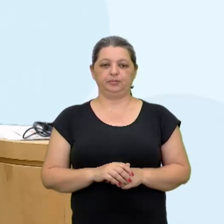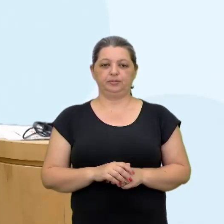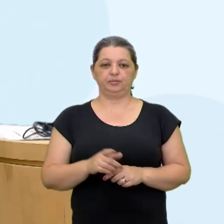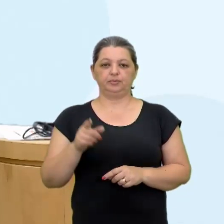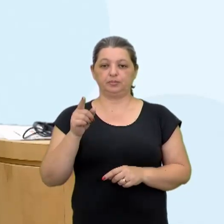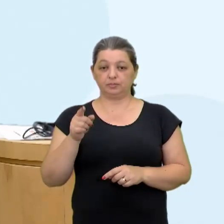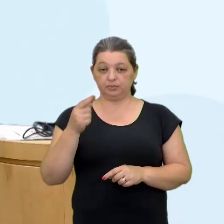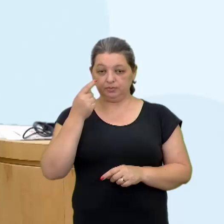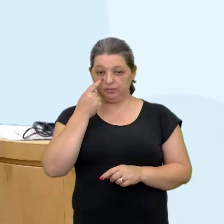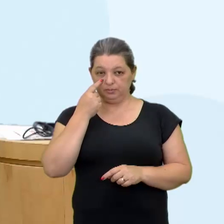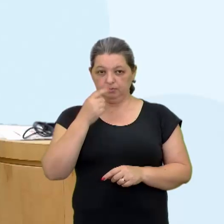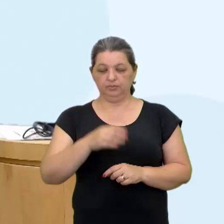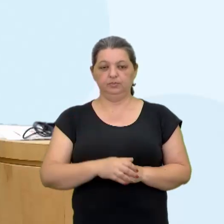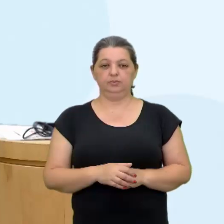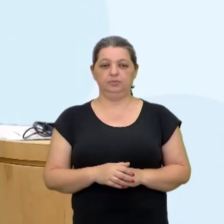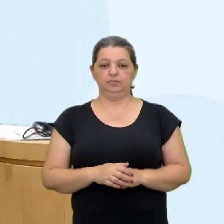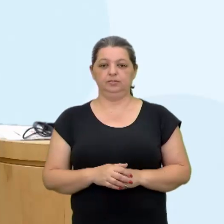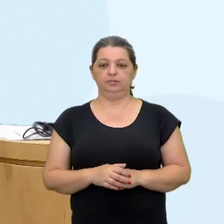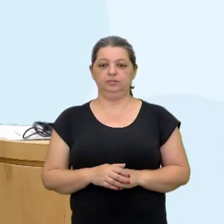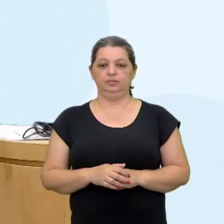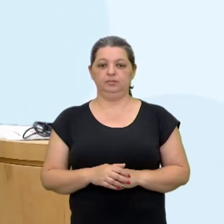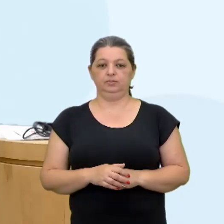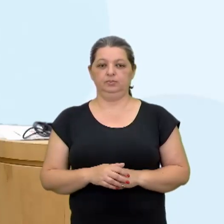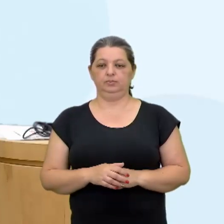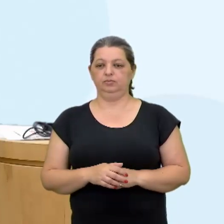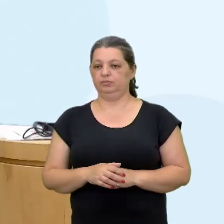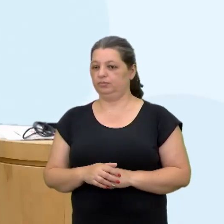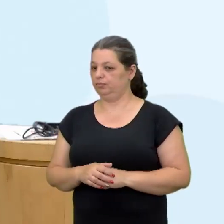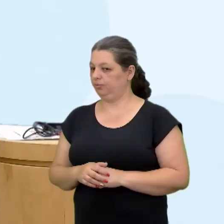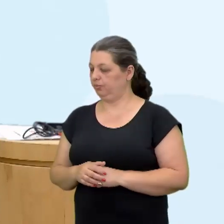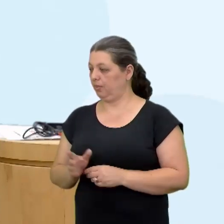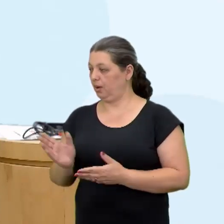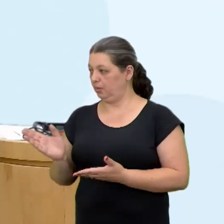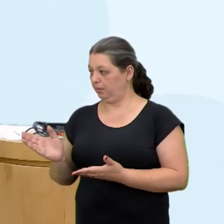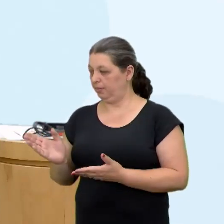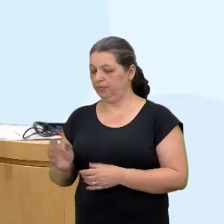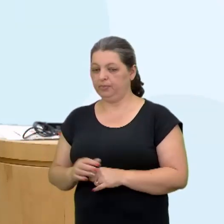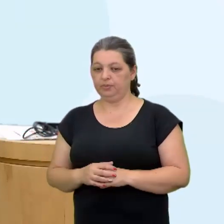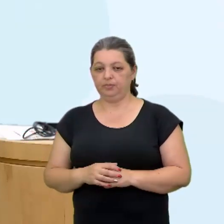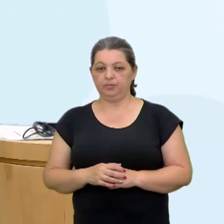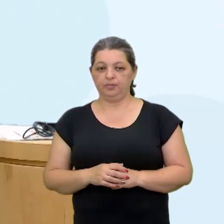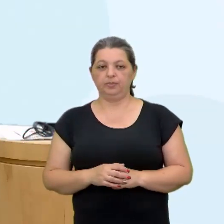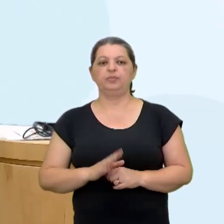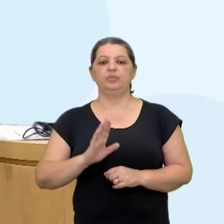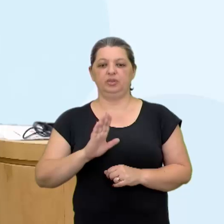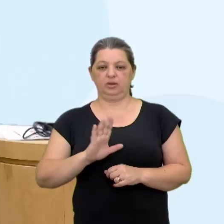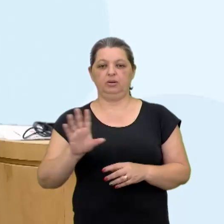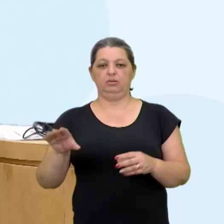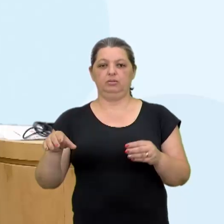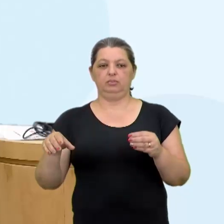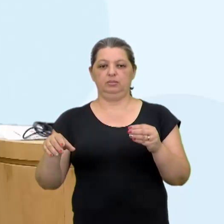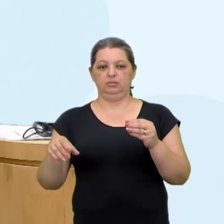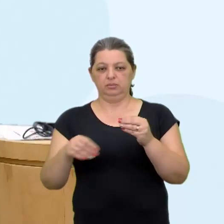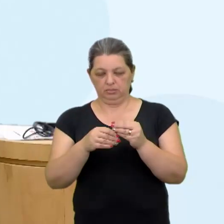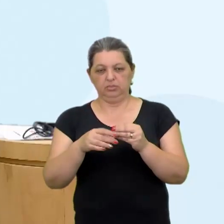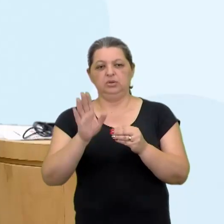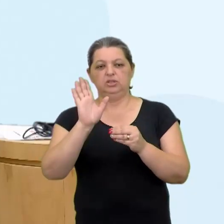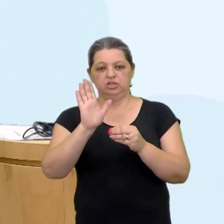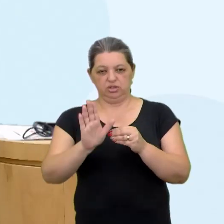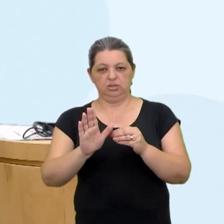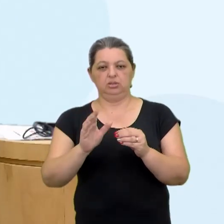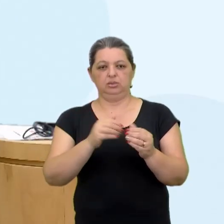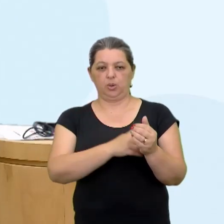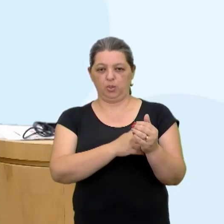Nesse daqui, no caso, você não... ele vai ler a informação que já está compilada no computador. Então, você já fez o